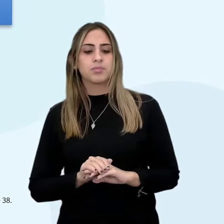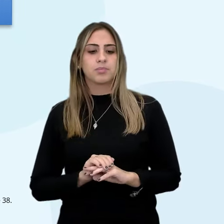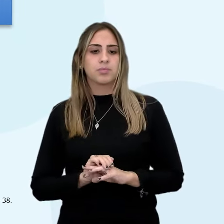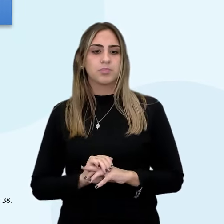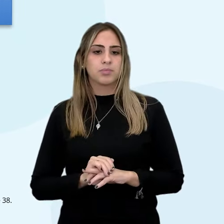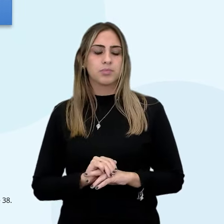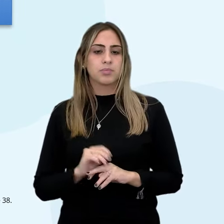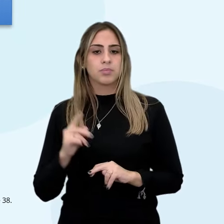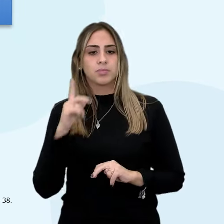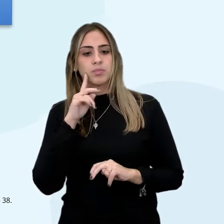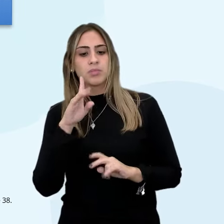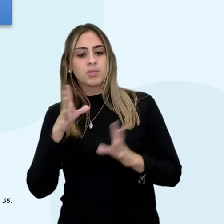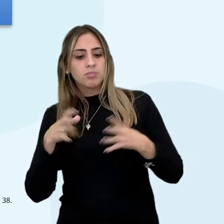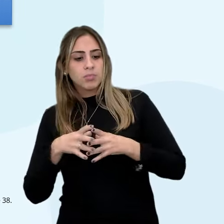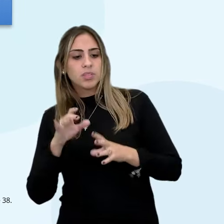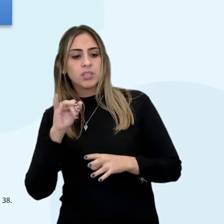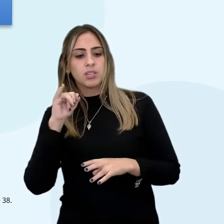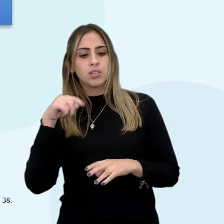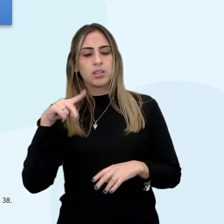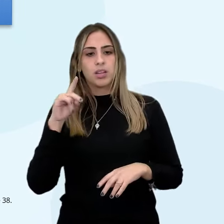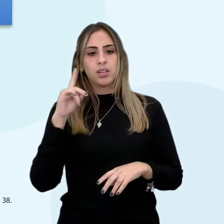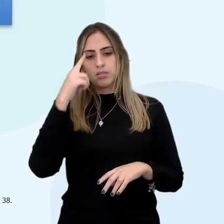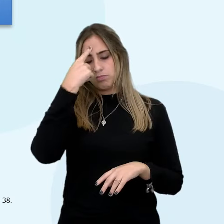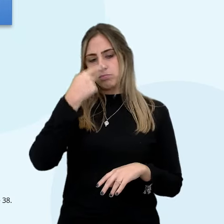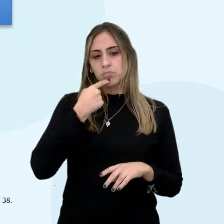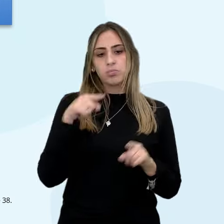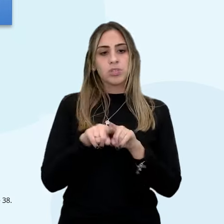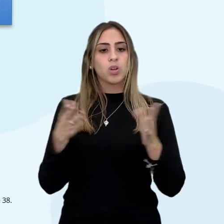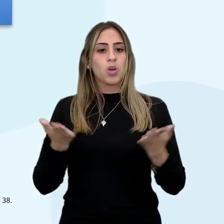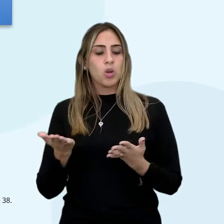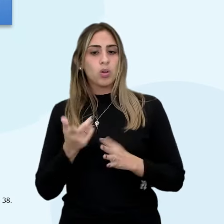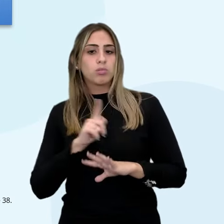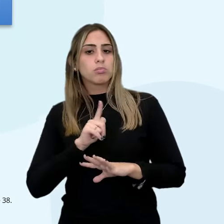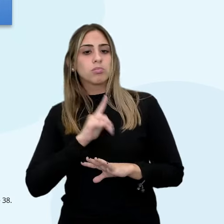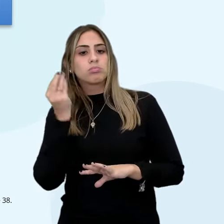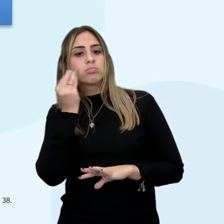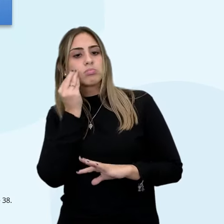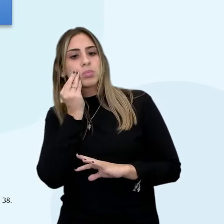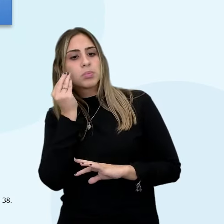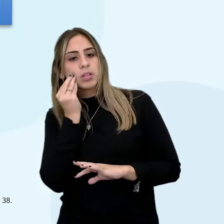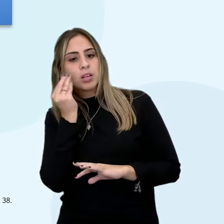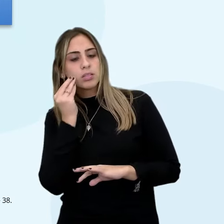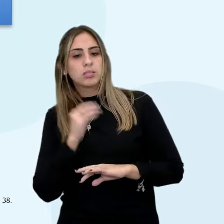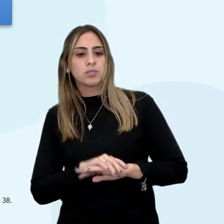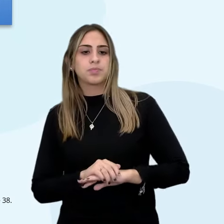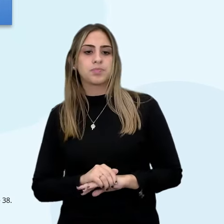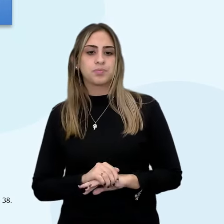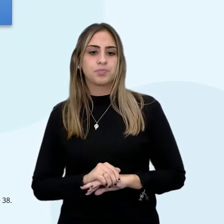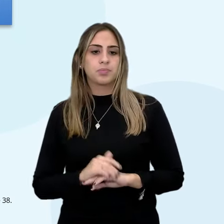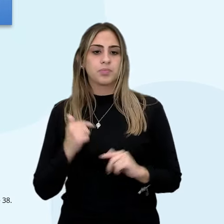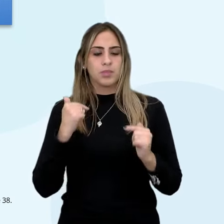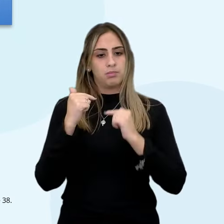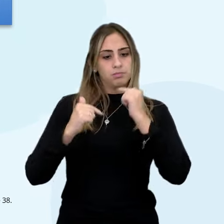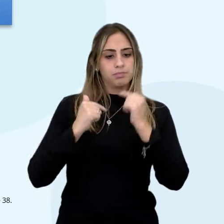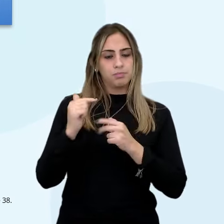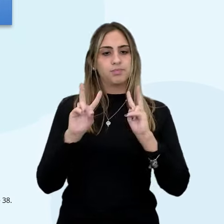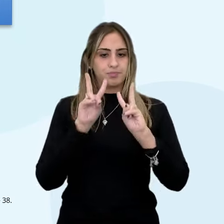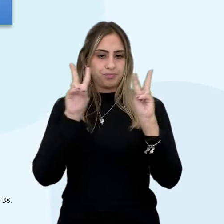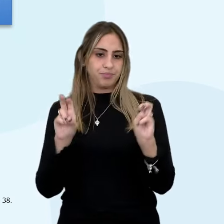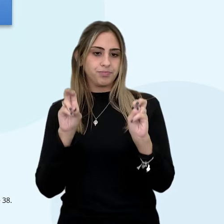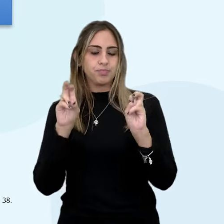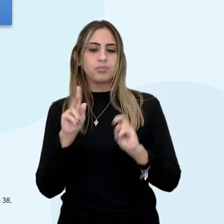timbre e densidade E hoje nós temos um momento de experimentação trabalharemos na